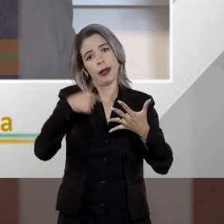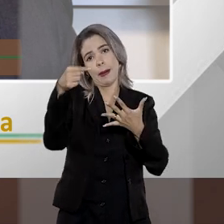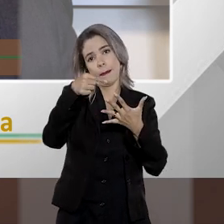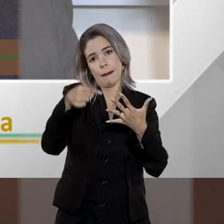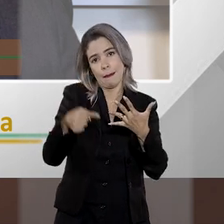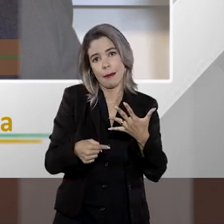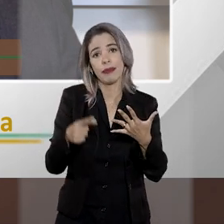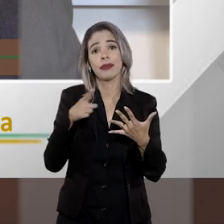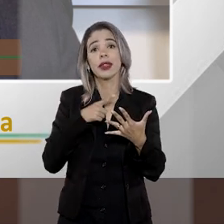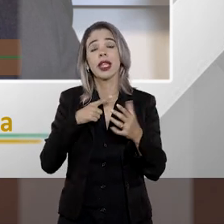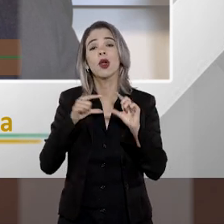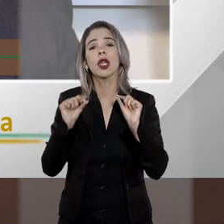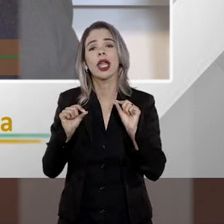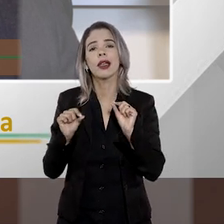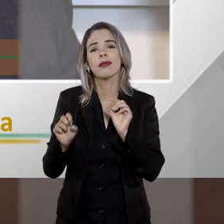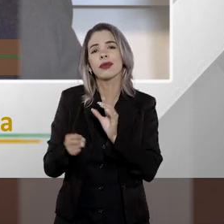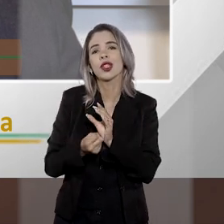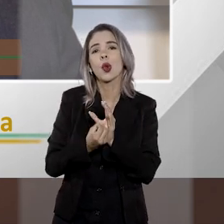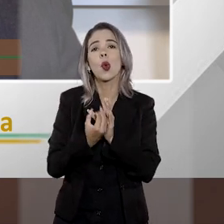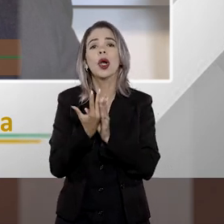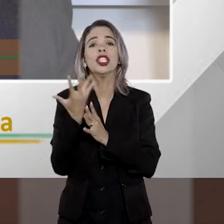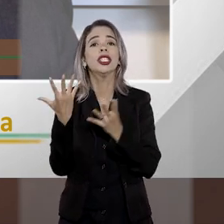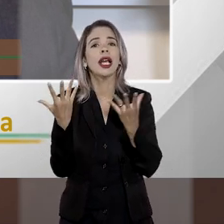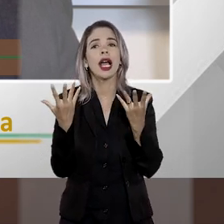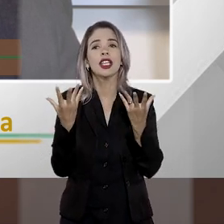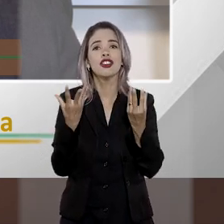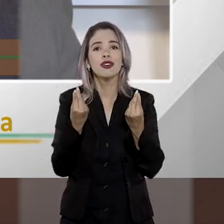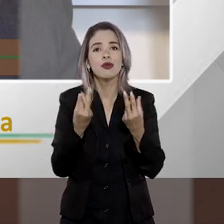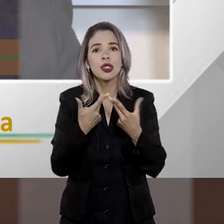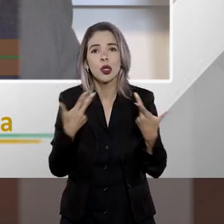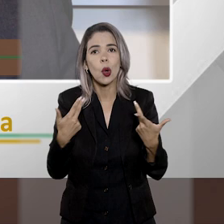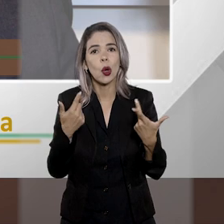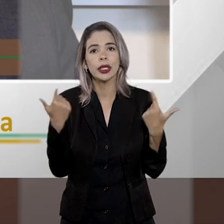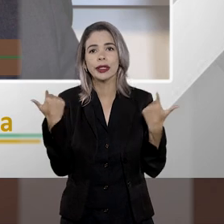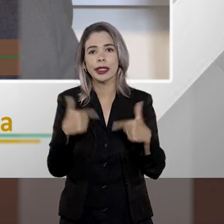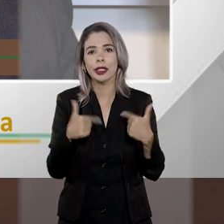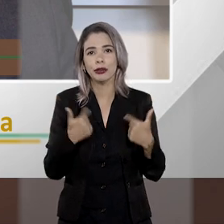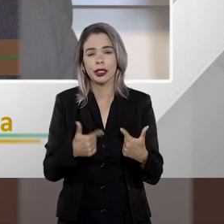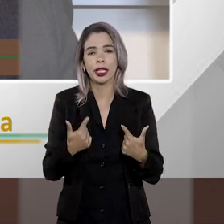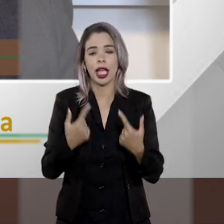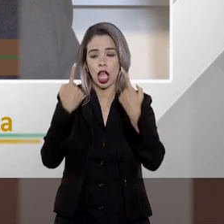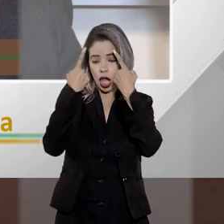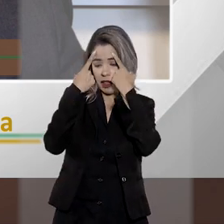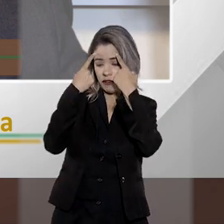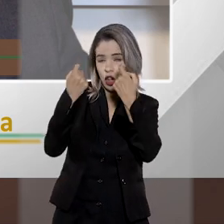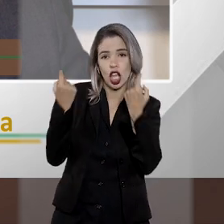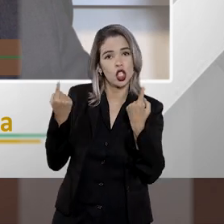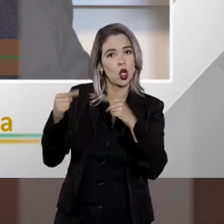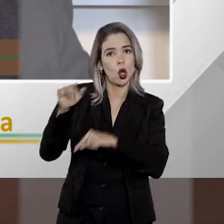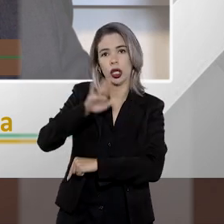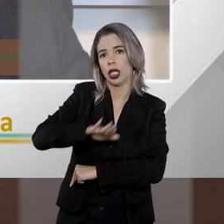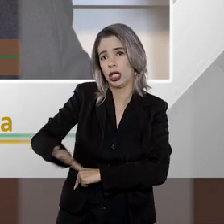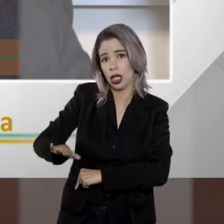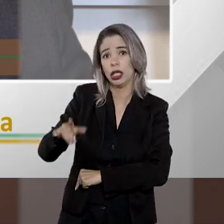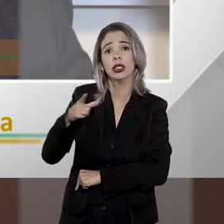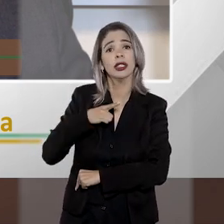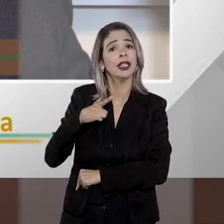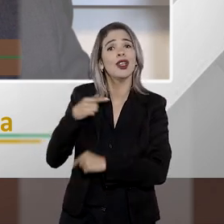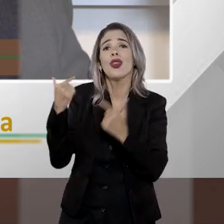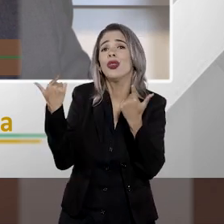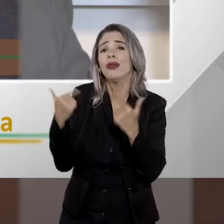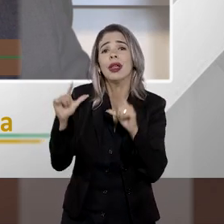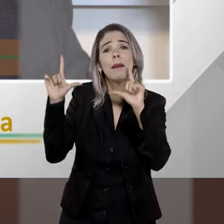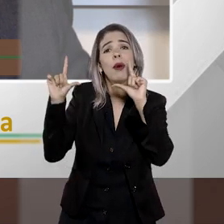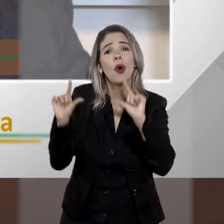ter um número considerável de delitos que não envolvem nem a prática de crimes contra a criança, nem a prática de